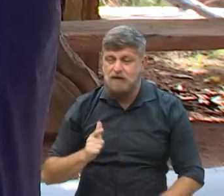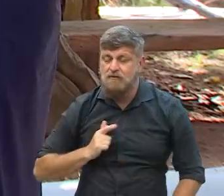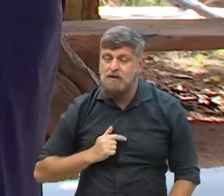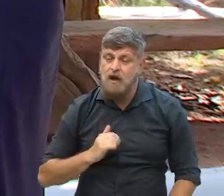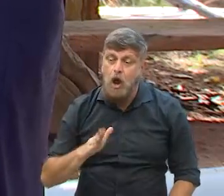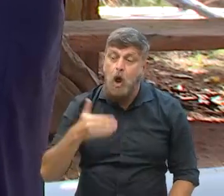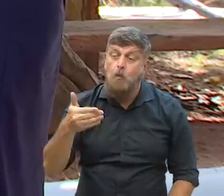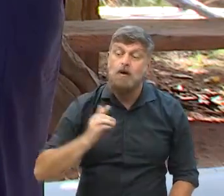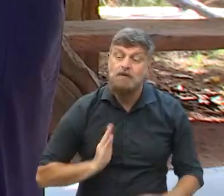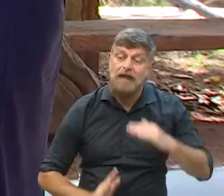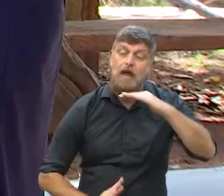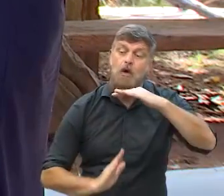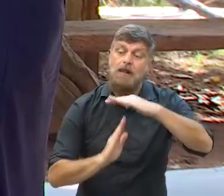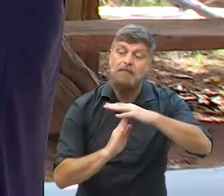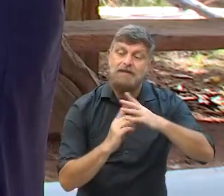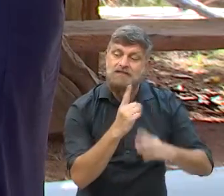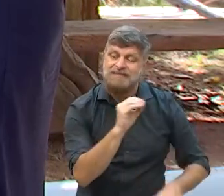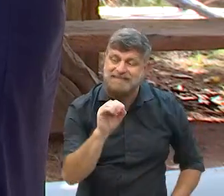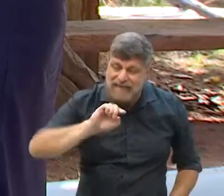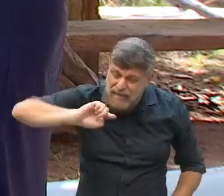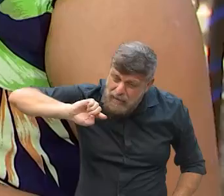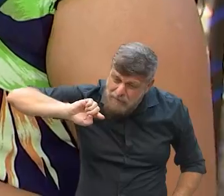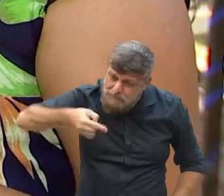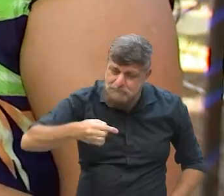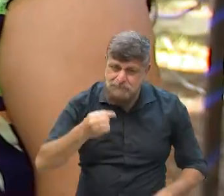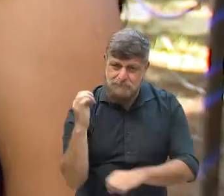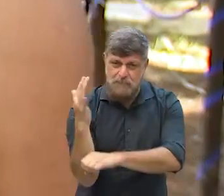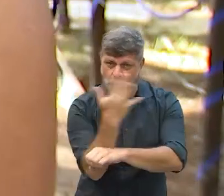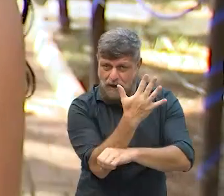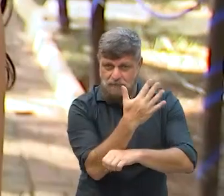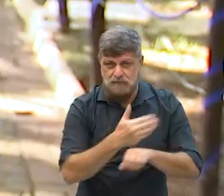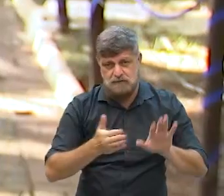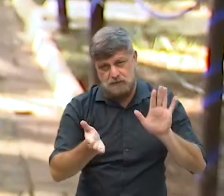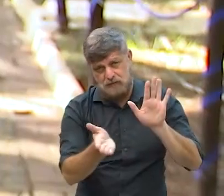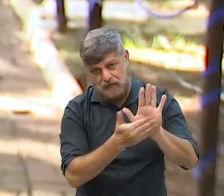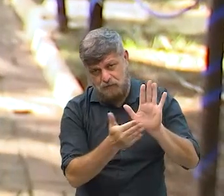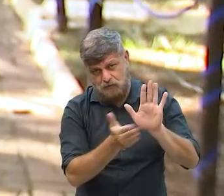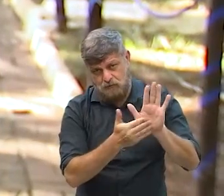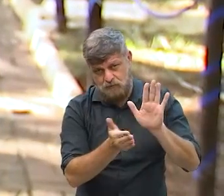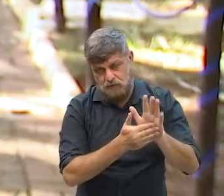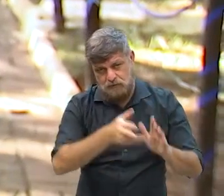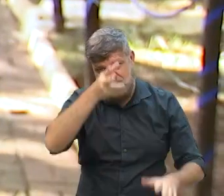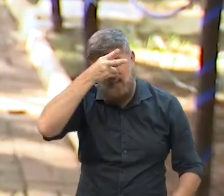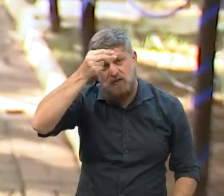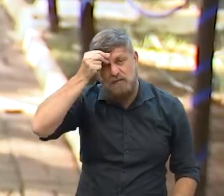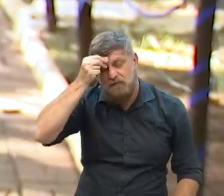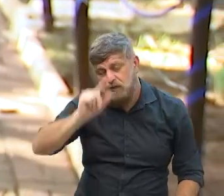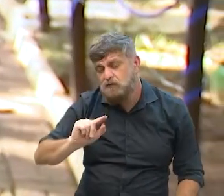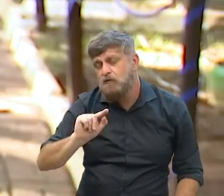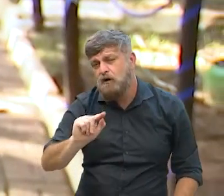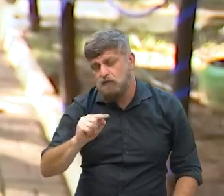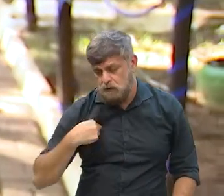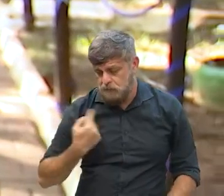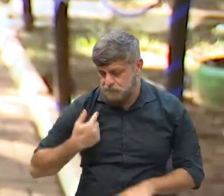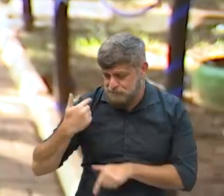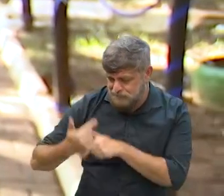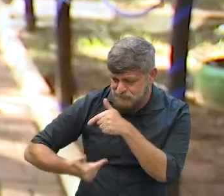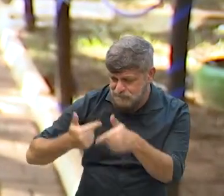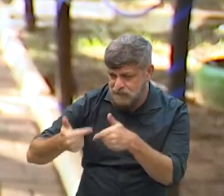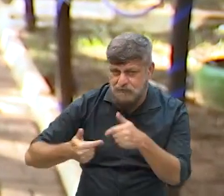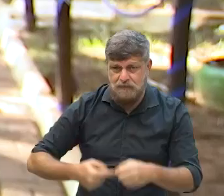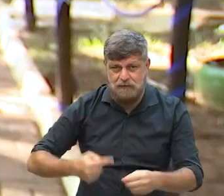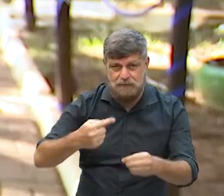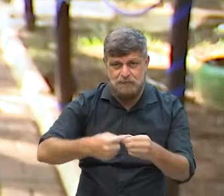mil? Vocês já têm estabelecidos prazos? Sim, a proposta do governo municipal é nós trabalharmos a